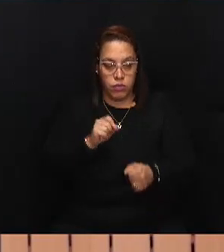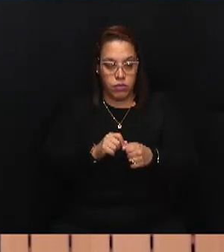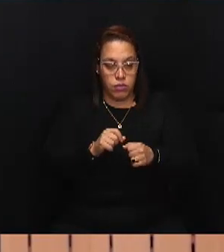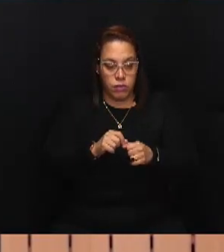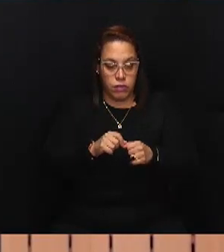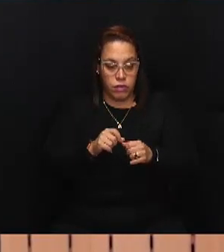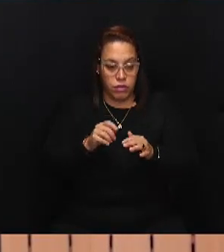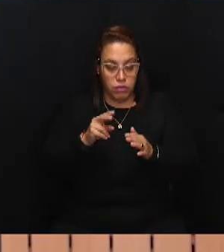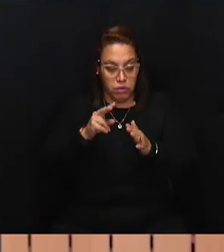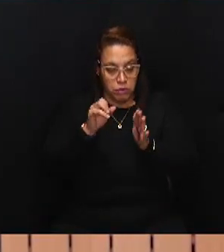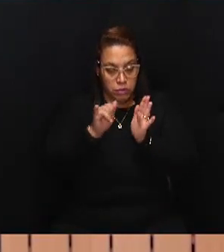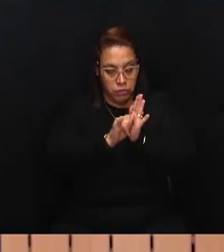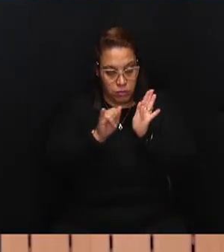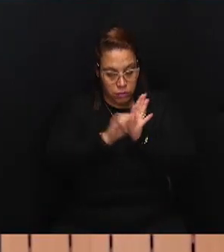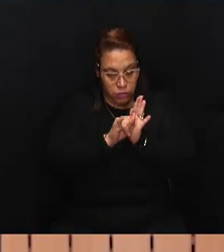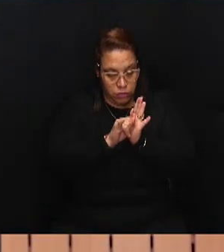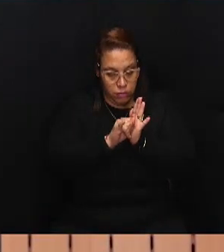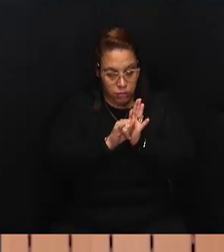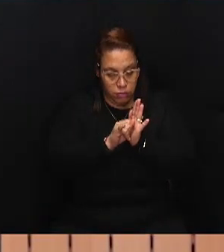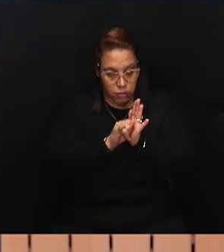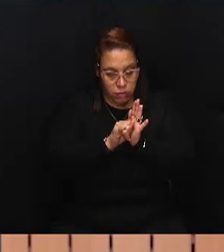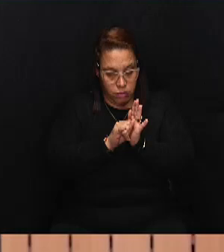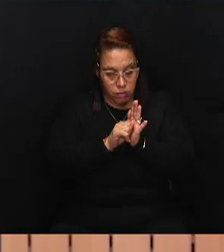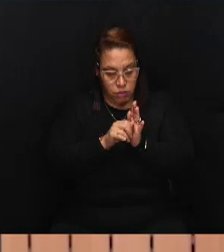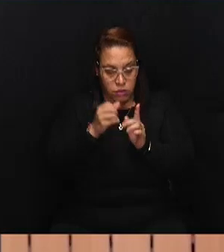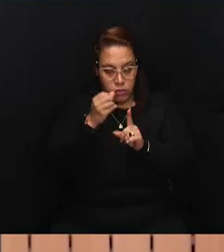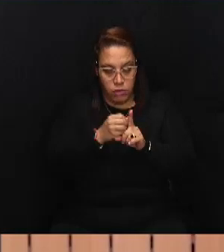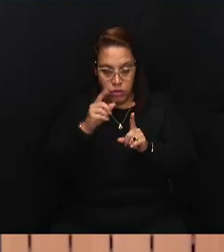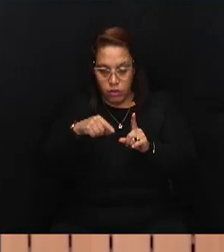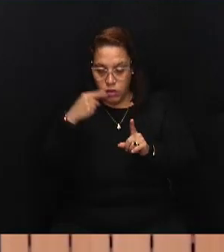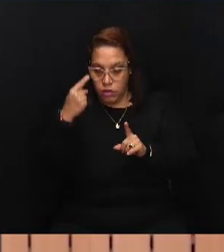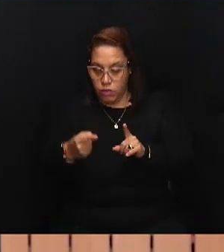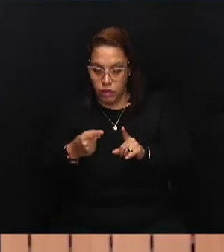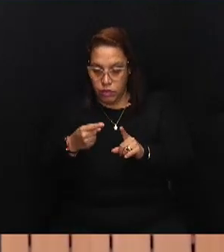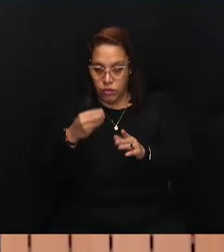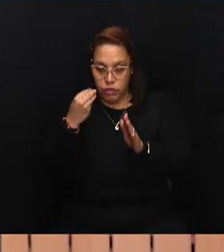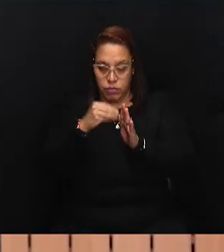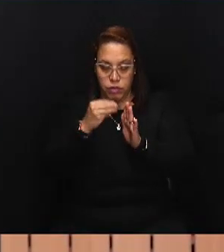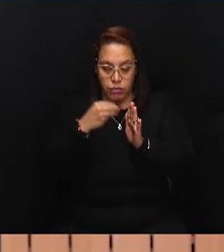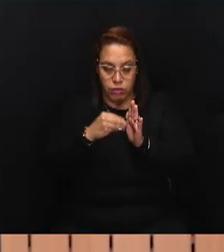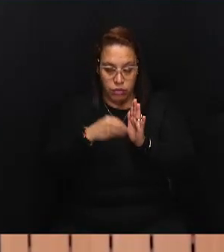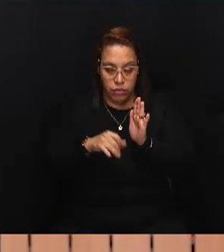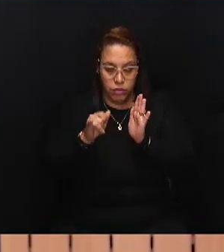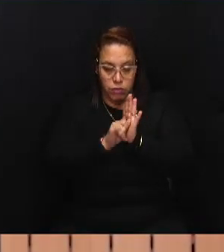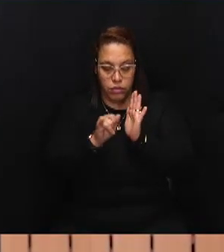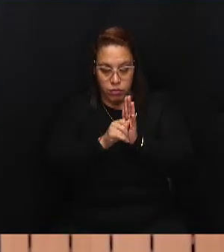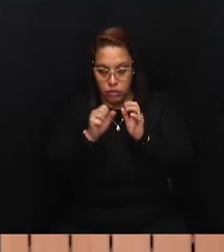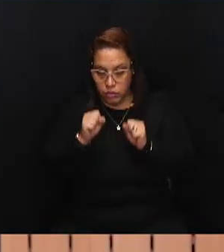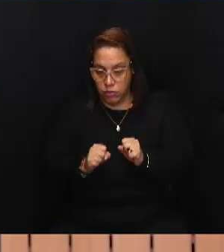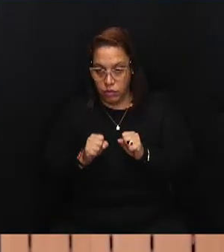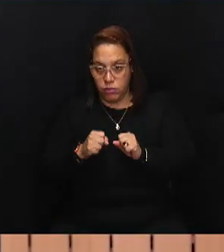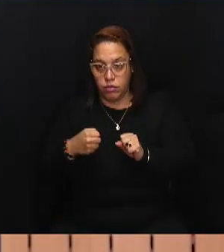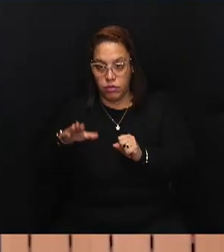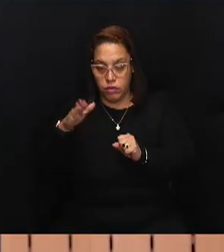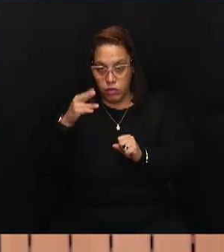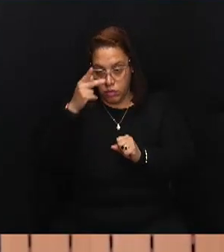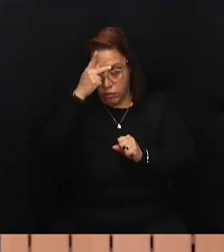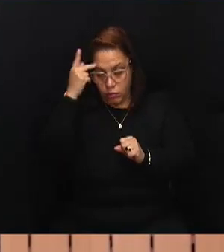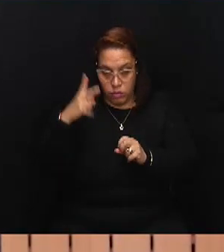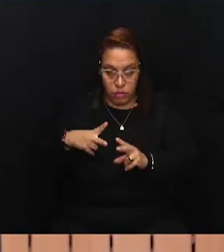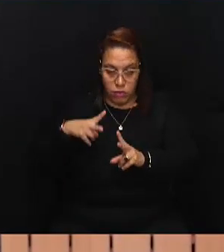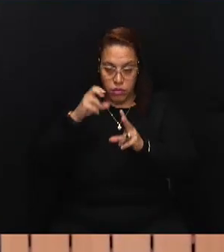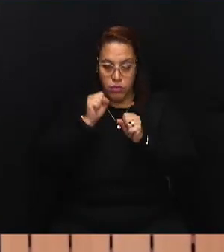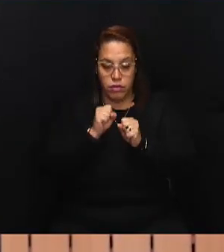leitura desse edital para que nós possamos, no segundo semestre, estar publicando esse edital e que a gente possa cada vez mais